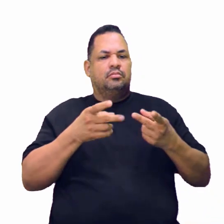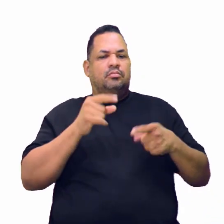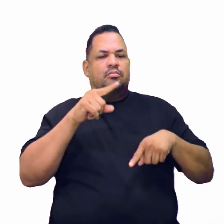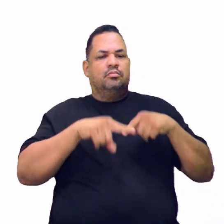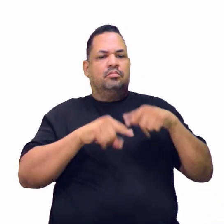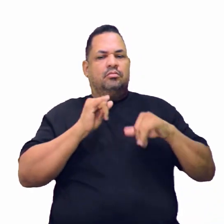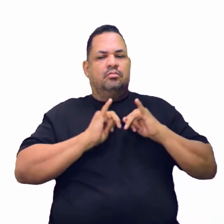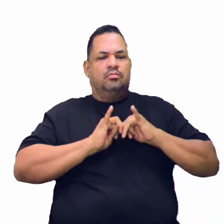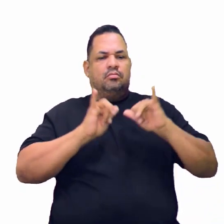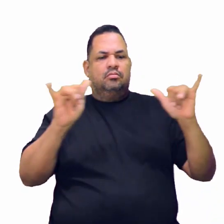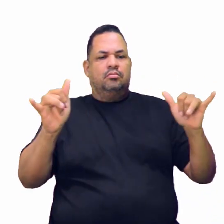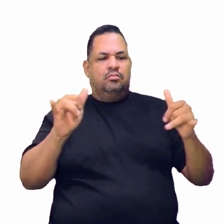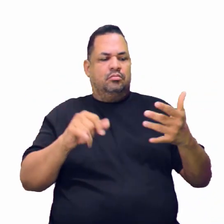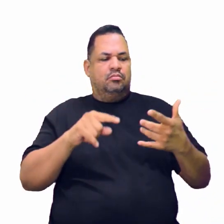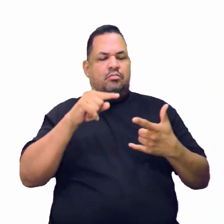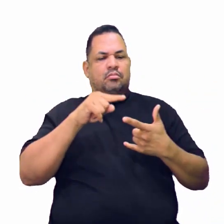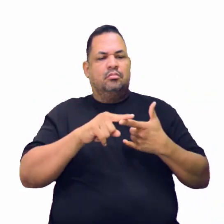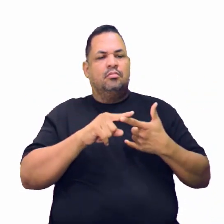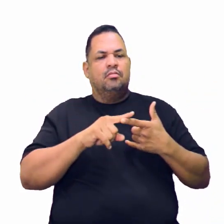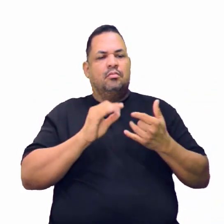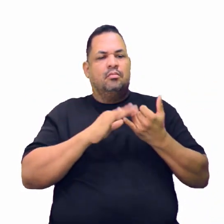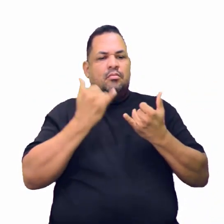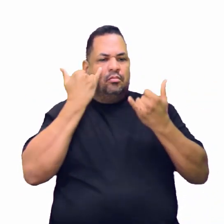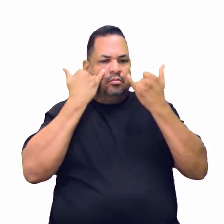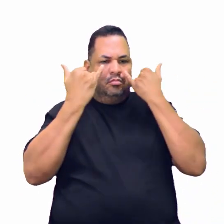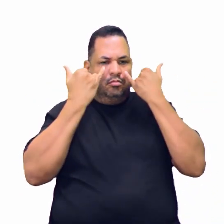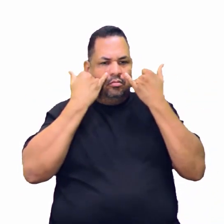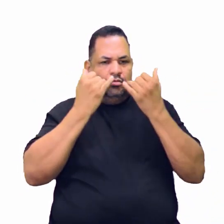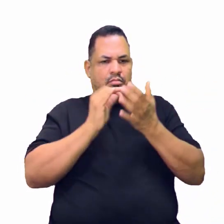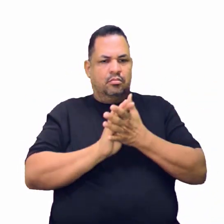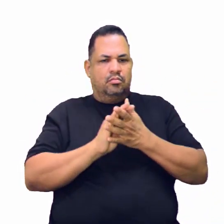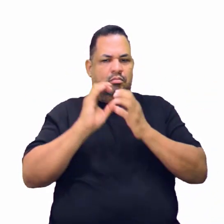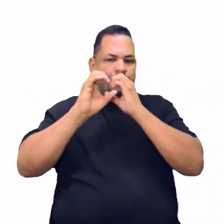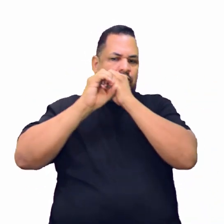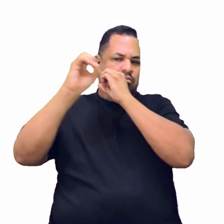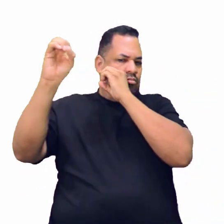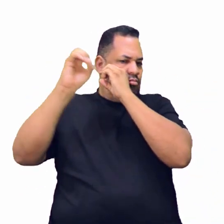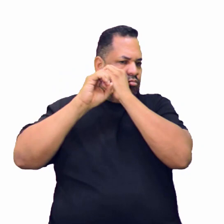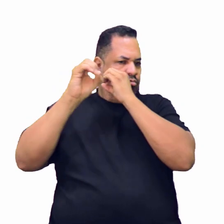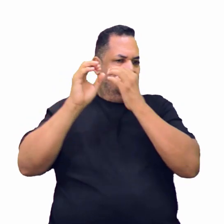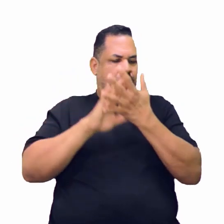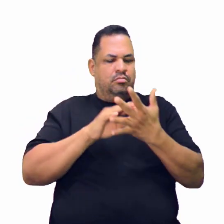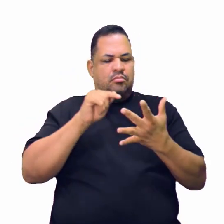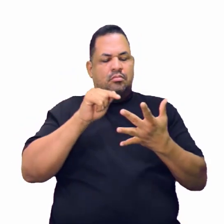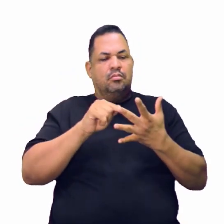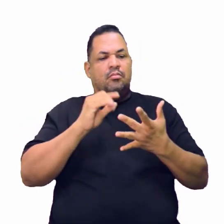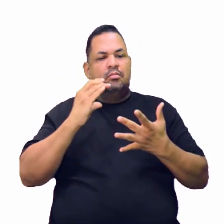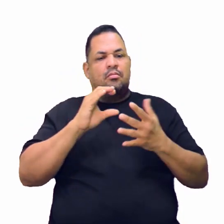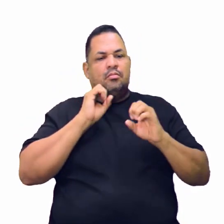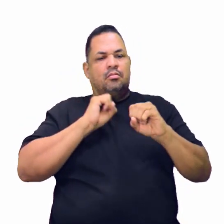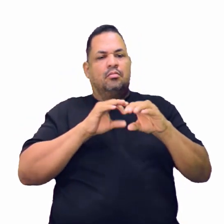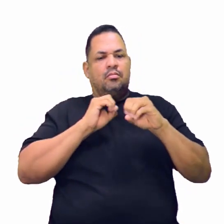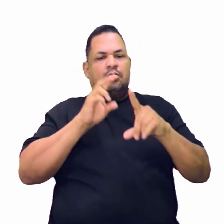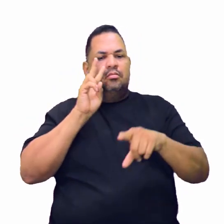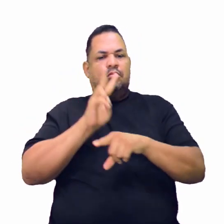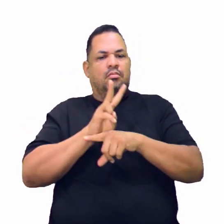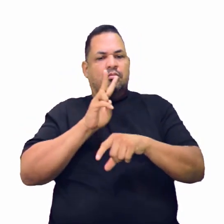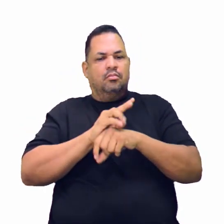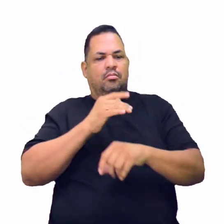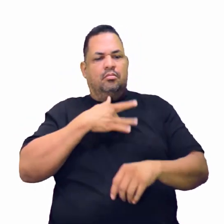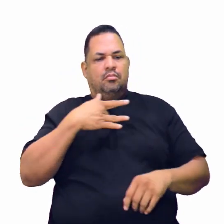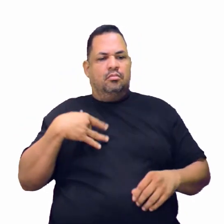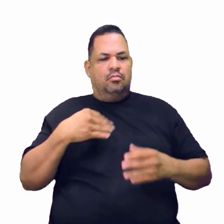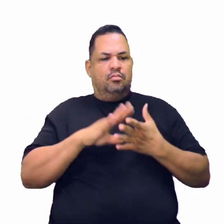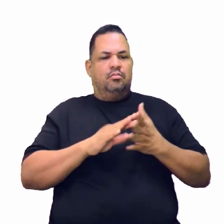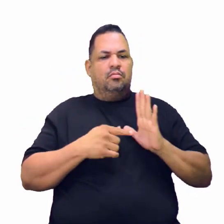produto anunciado, B. Informar sobre astronomia, ensinar os cuidados com a saúde, expor